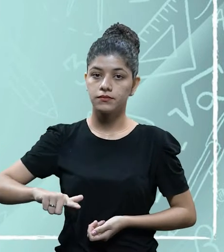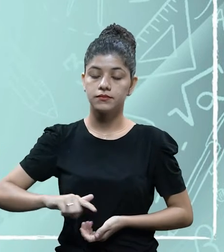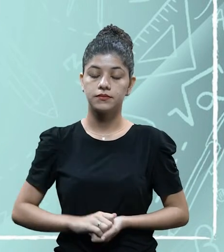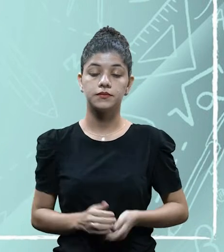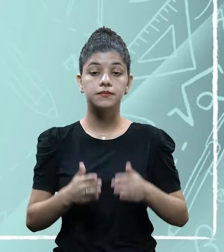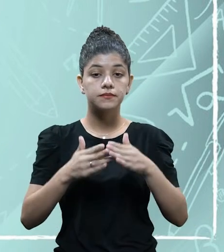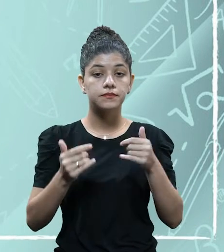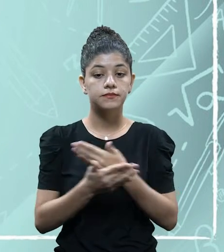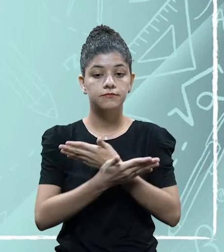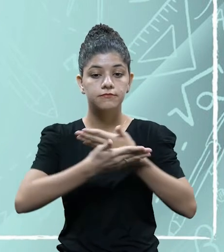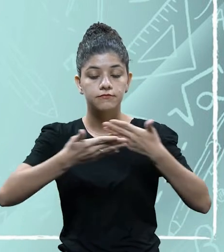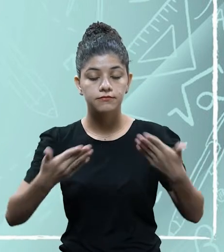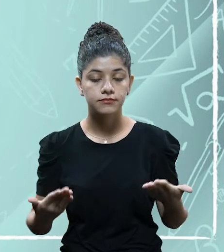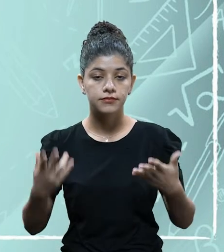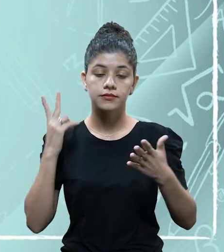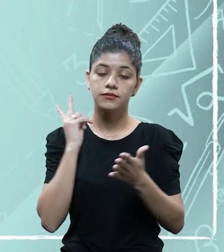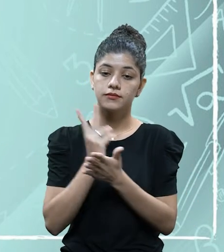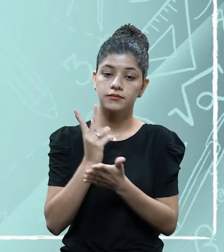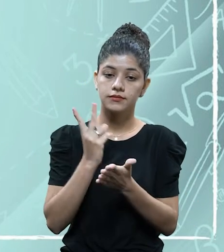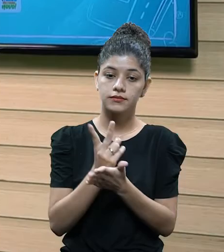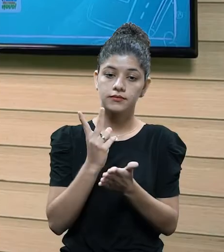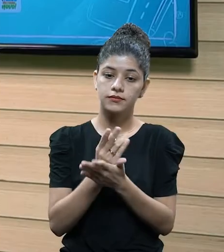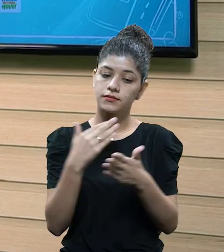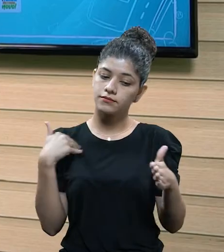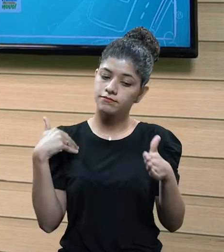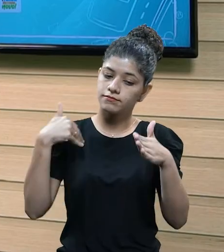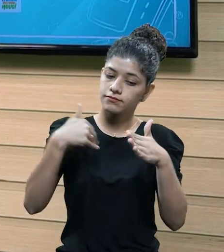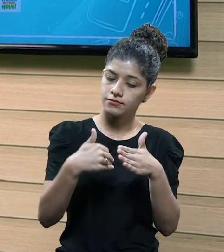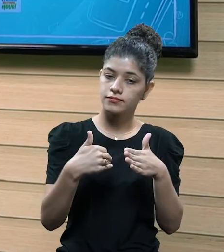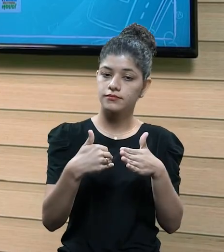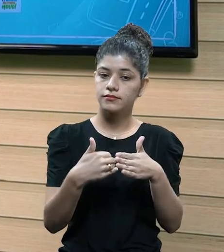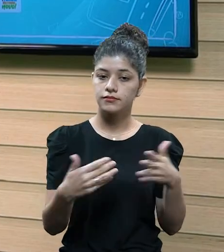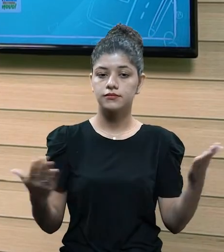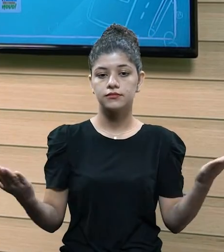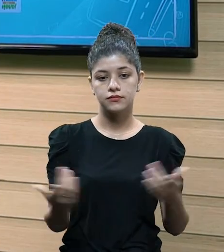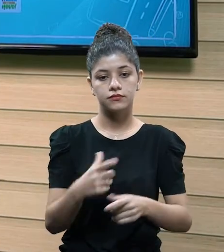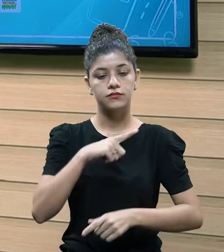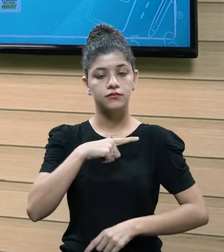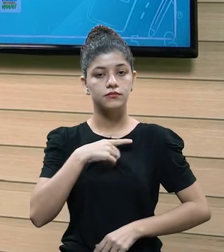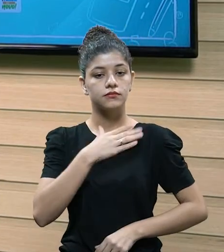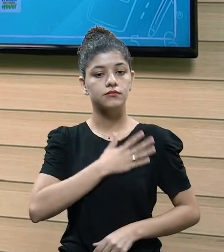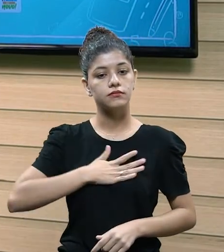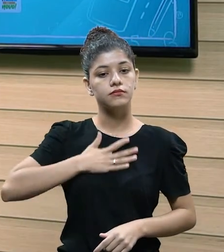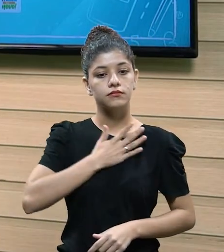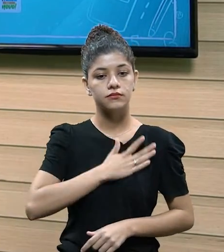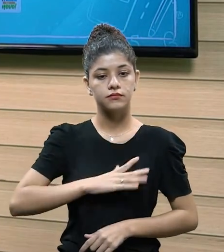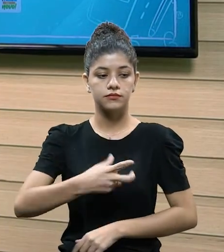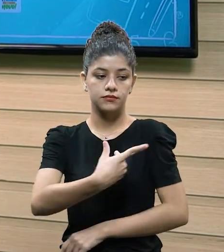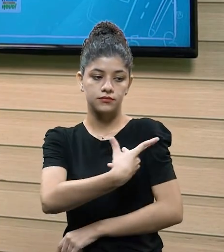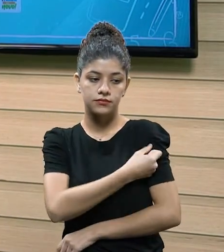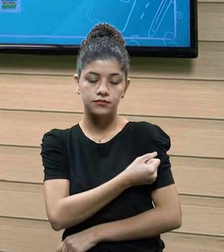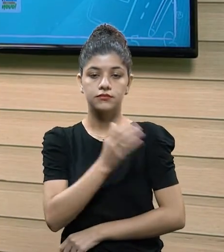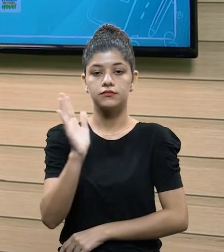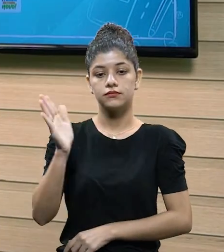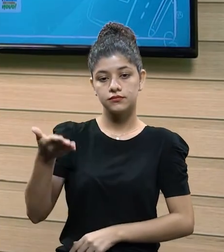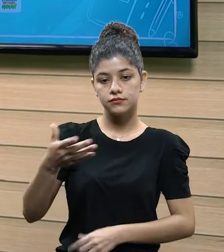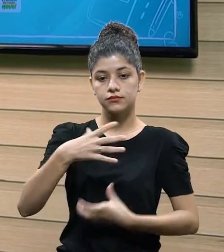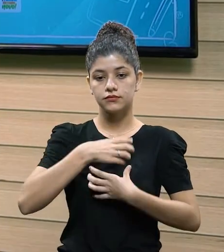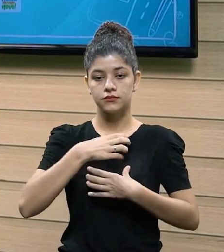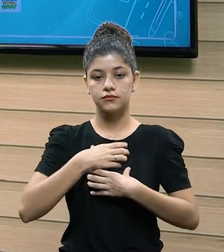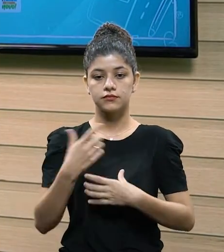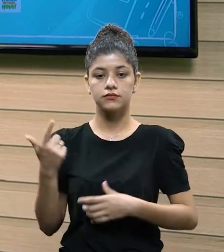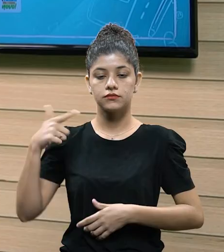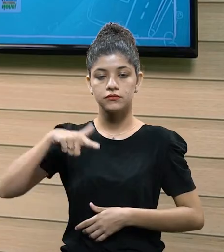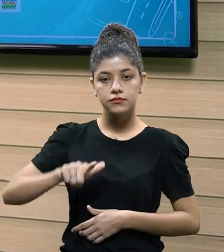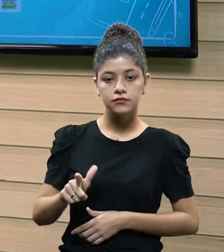mais uma vez, eu peço para vocês, eu sinto que a gente está chegando bem perto, né, eu já tive o prazer de tomar a primeira dose da vacina.